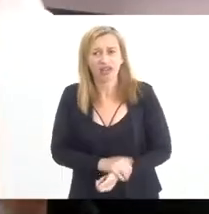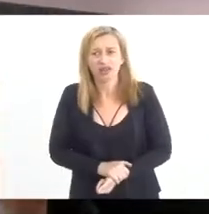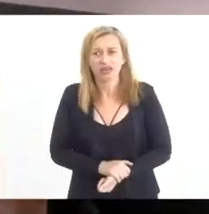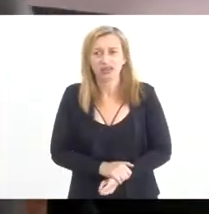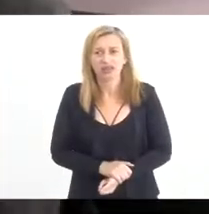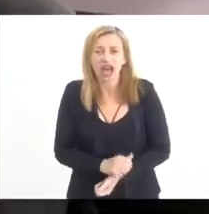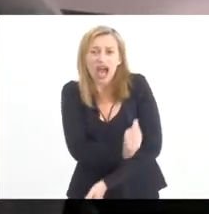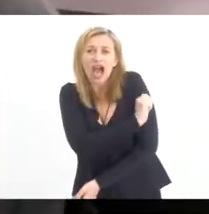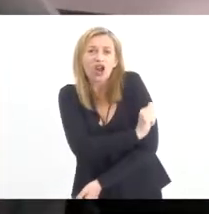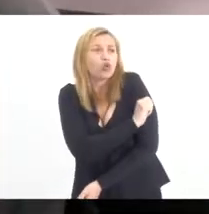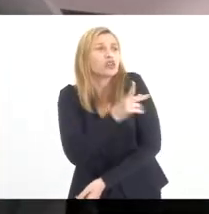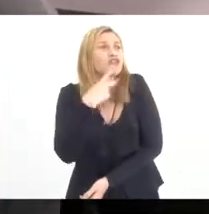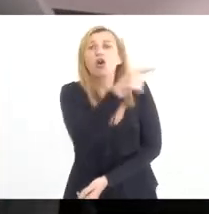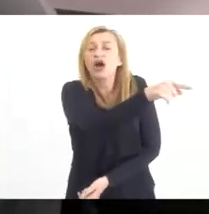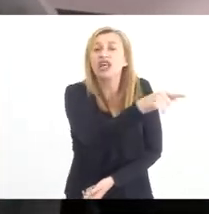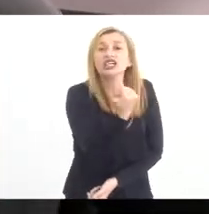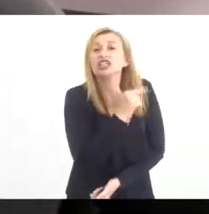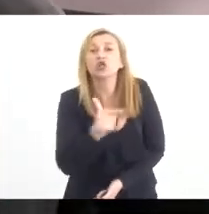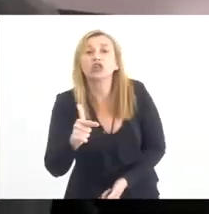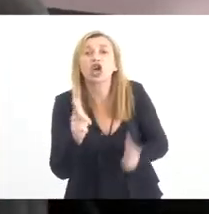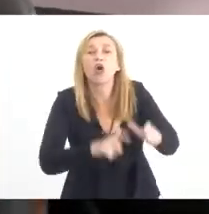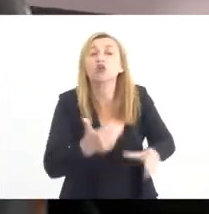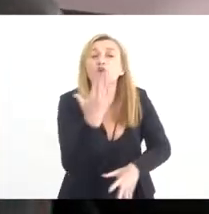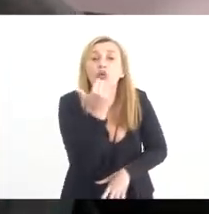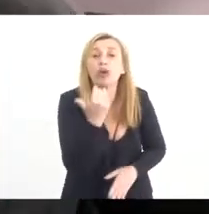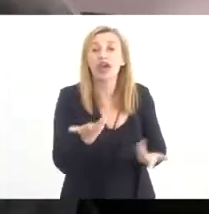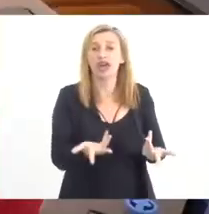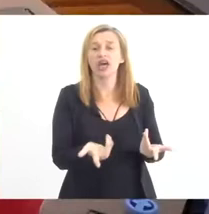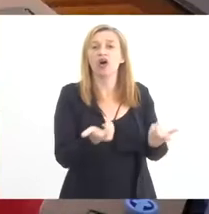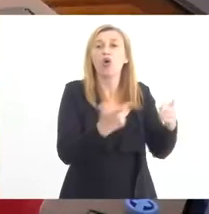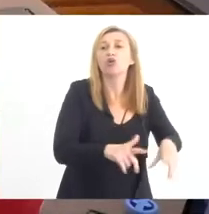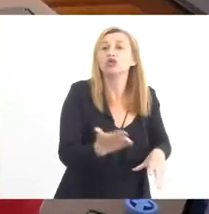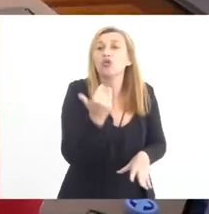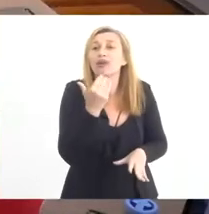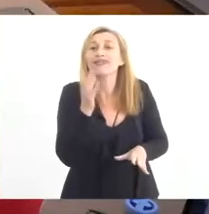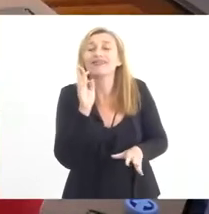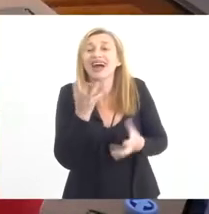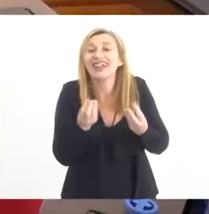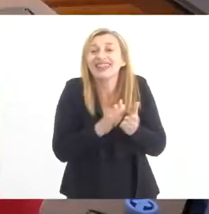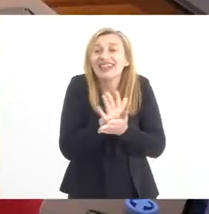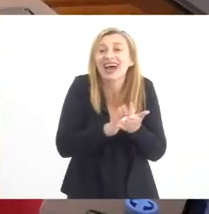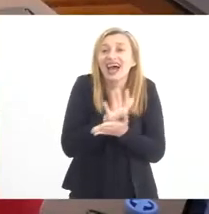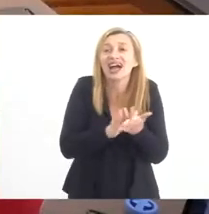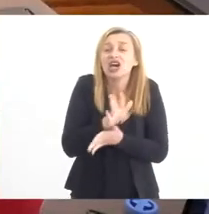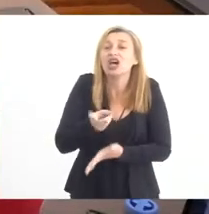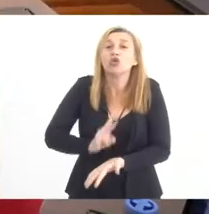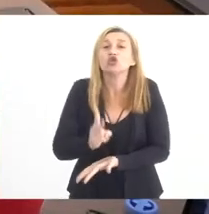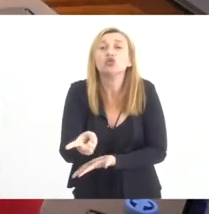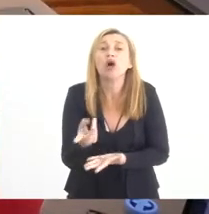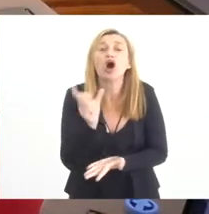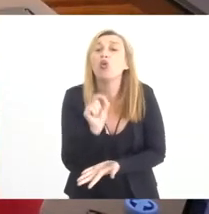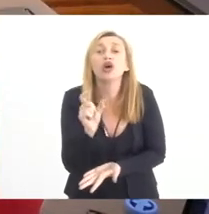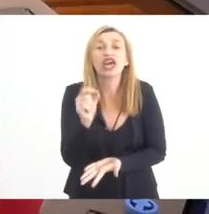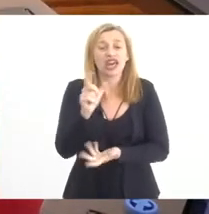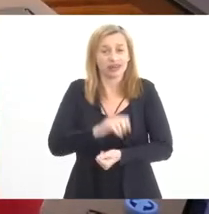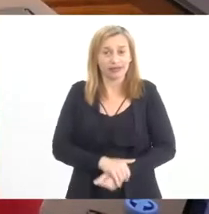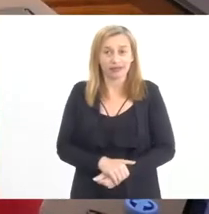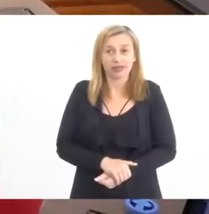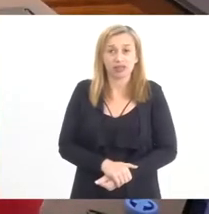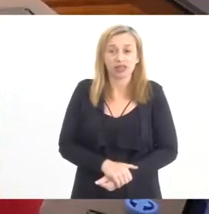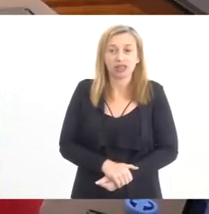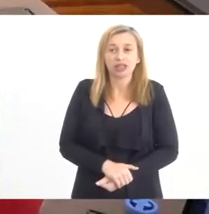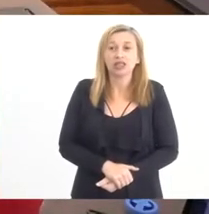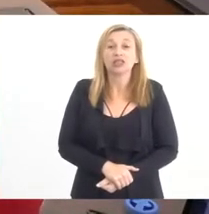A aluna falou ali, ó, não tem aonde comer, não tem aonde lanchar. Quer manter o quê? Estão